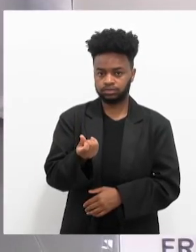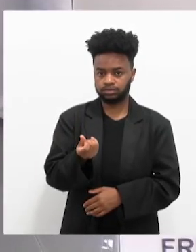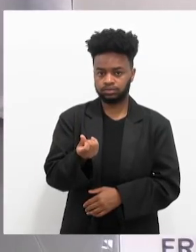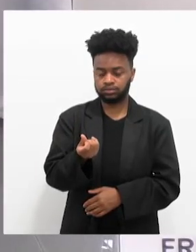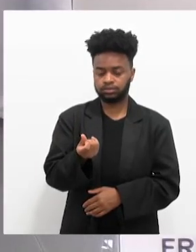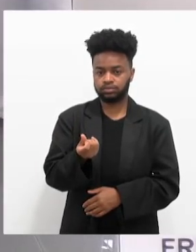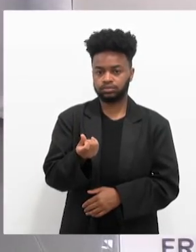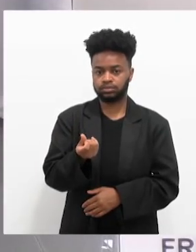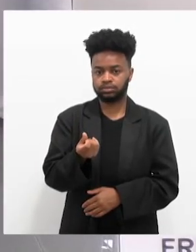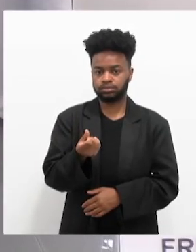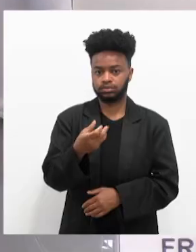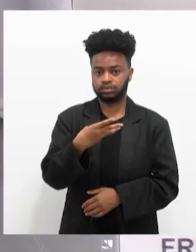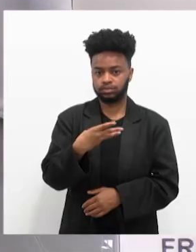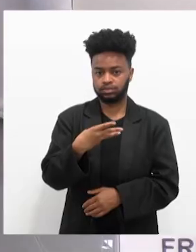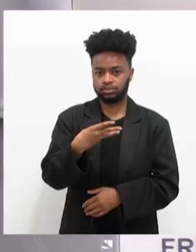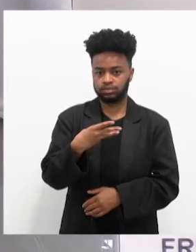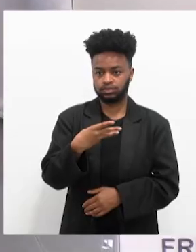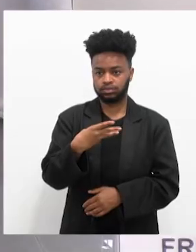o